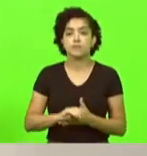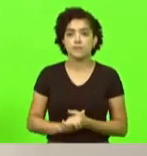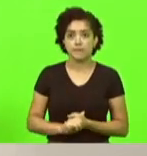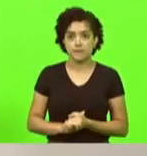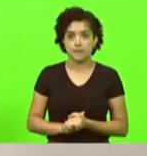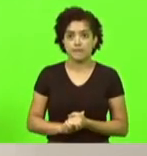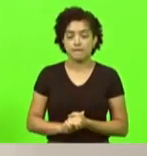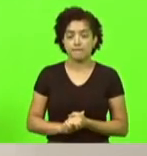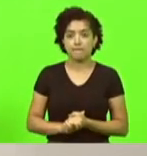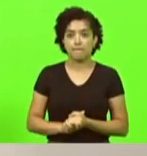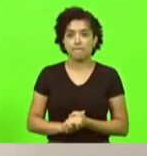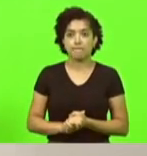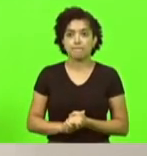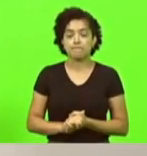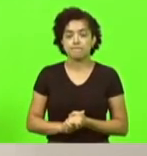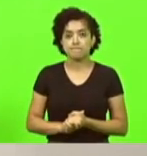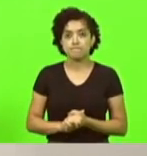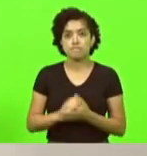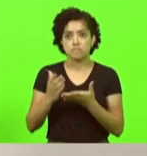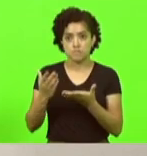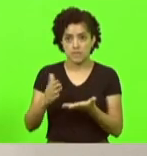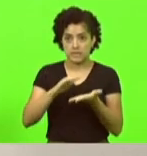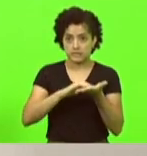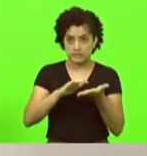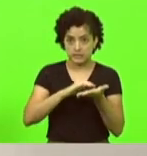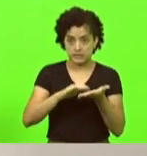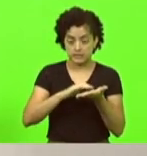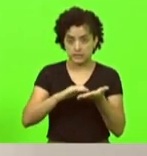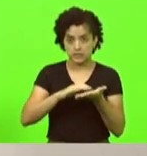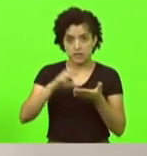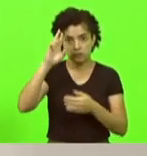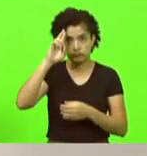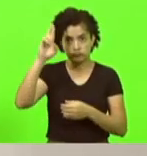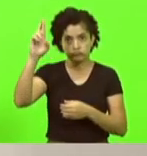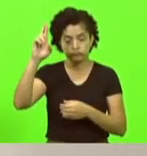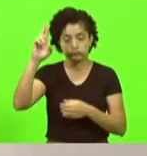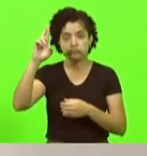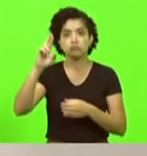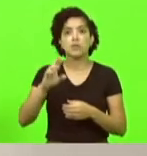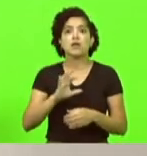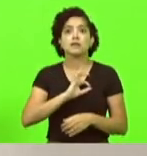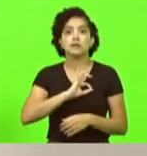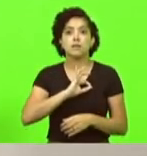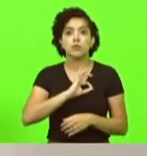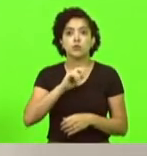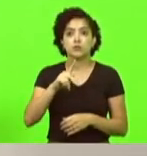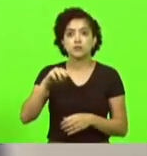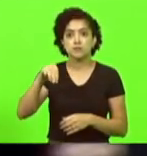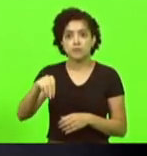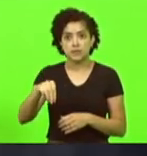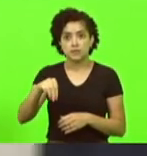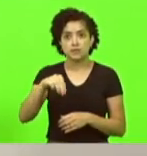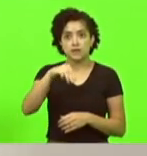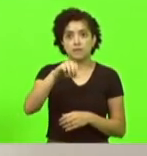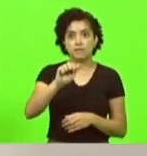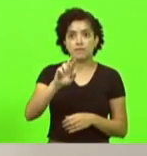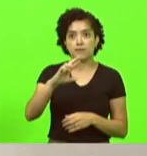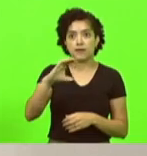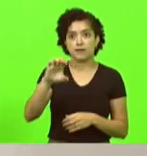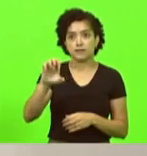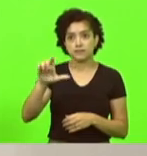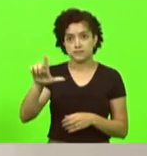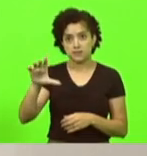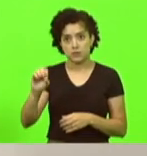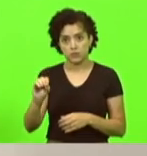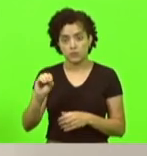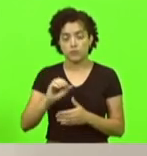Fagundes o excelentíssimo secretário Coronel Comandante Geral da Polícia Militar de Santa Catarina Marcello Fontes